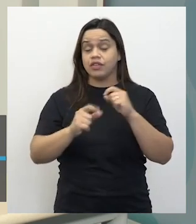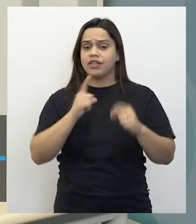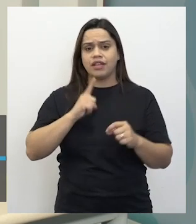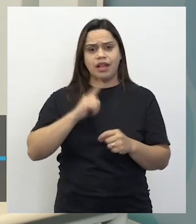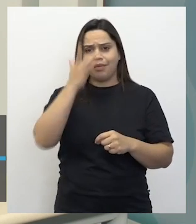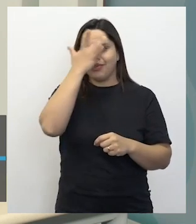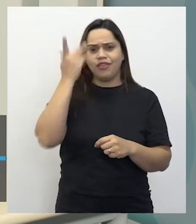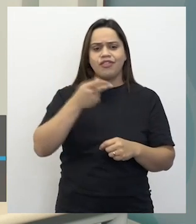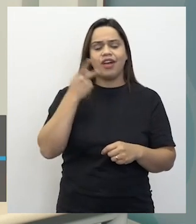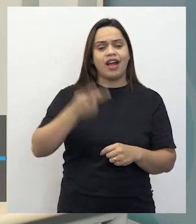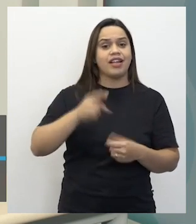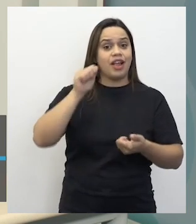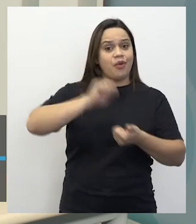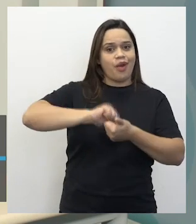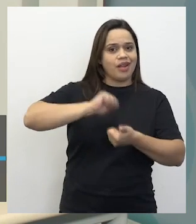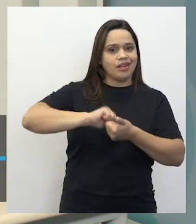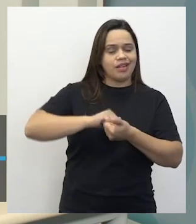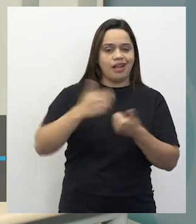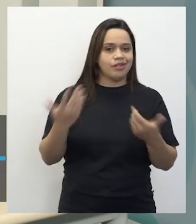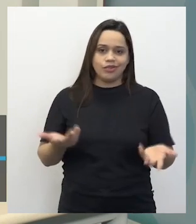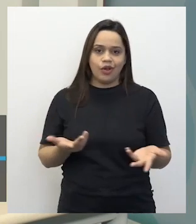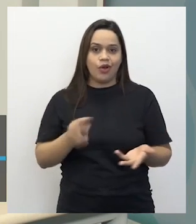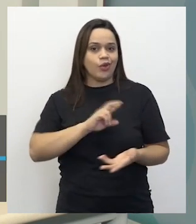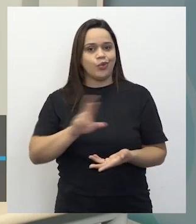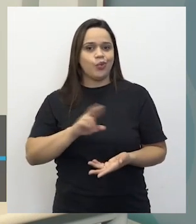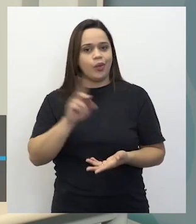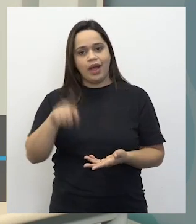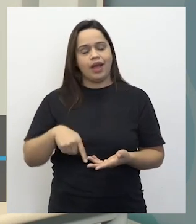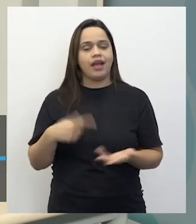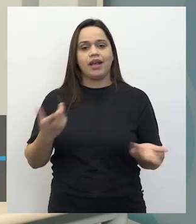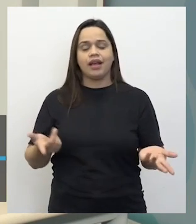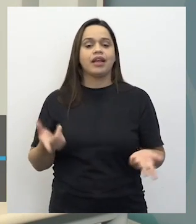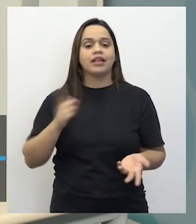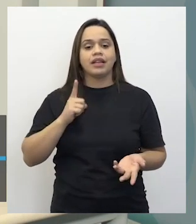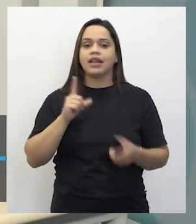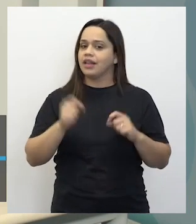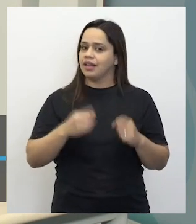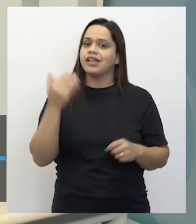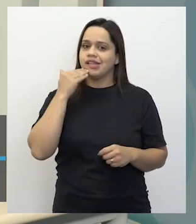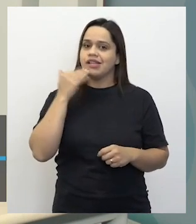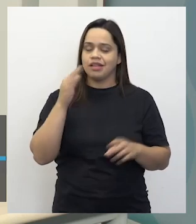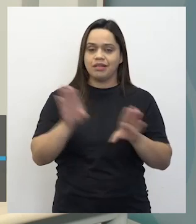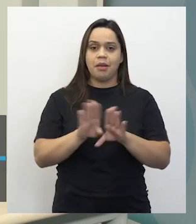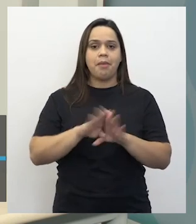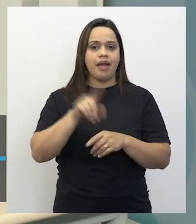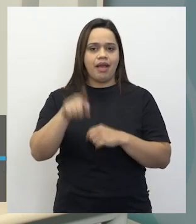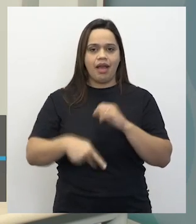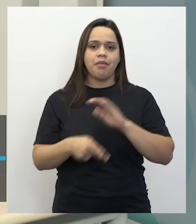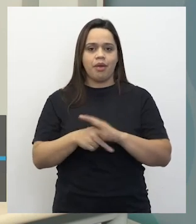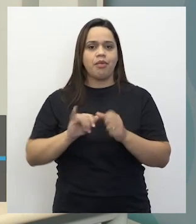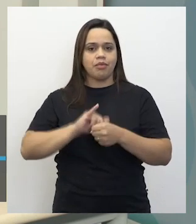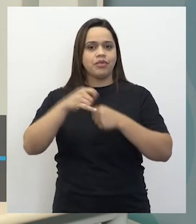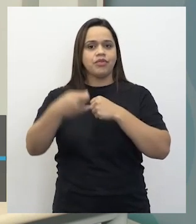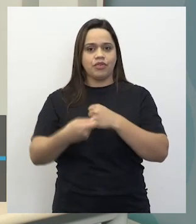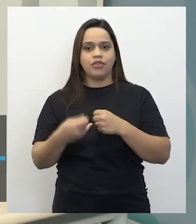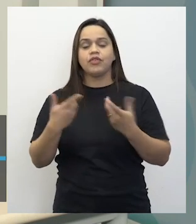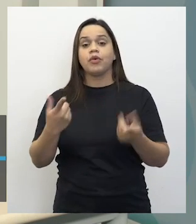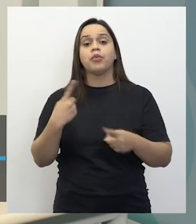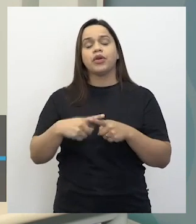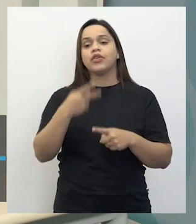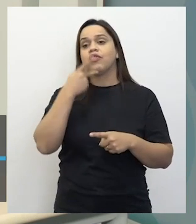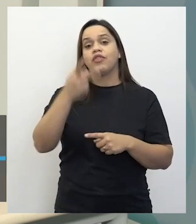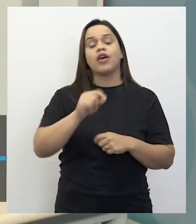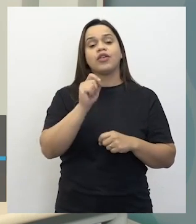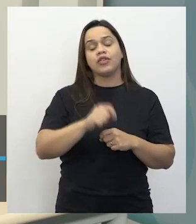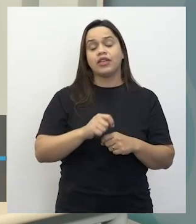acha que adjetivo é só qualidade. E não é, já falamos isso numa aula. Defeito também é adjetivo, gente. Se eu for dar uma característica, a tartaruga